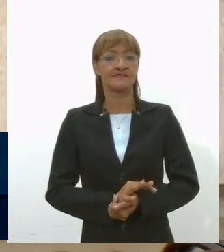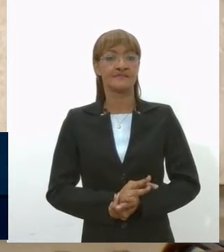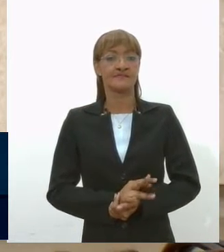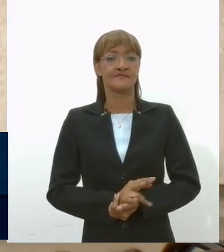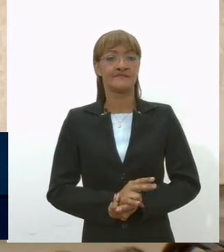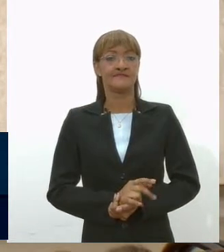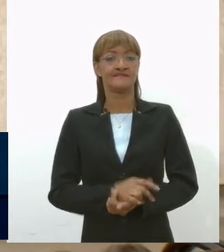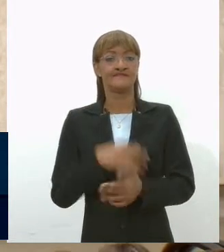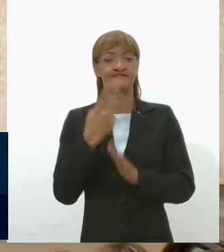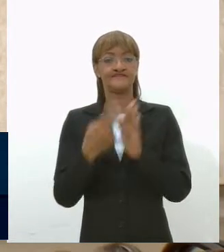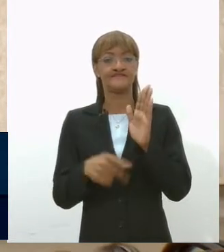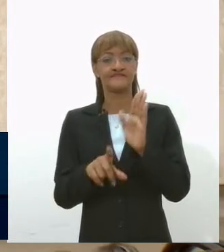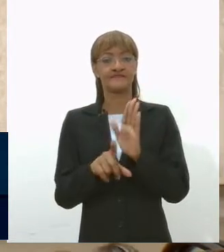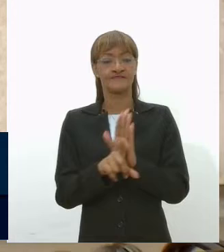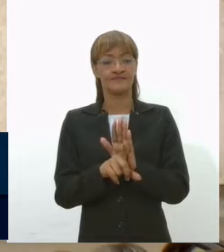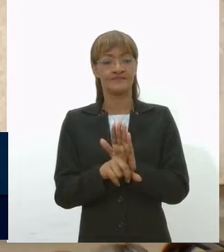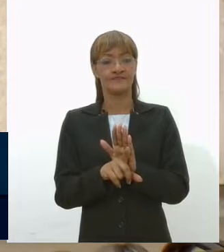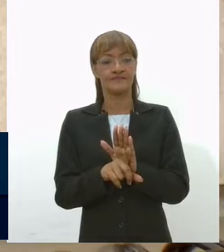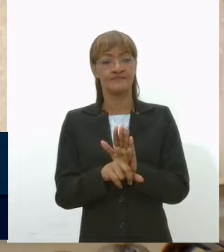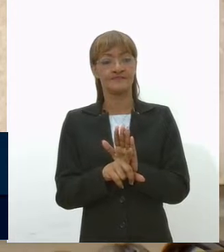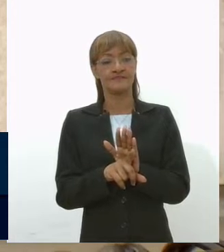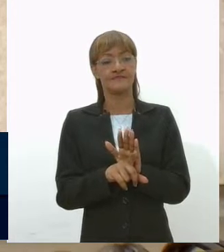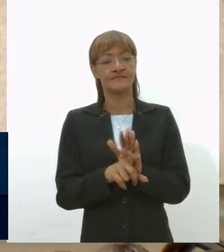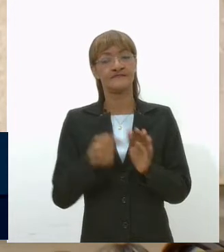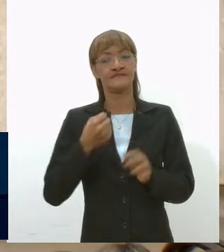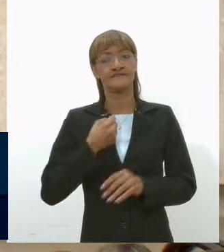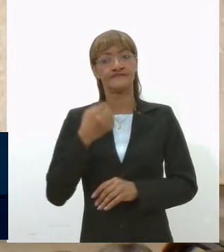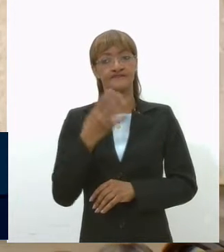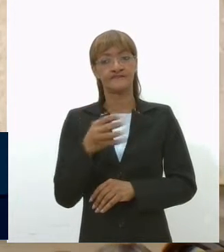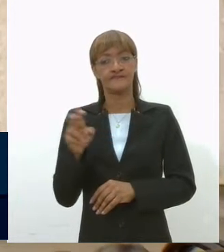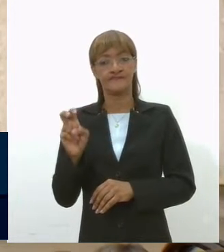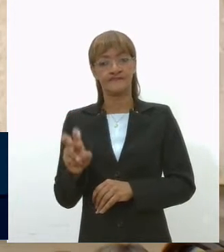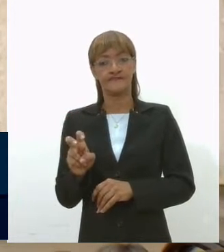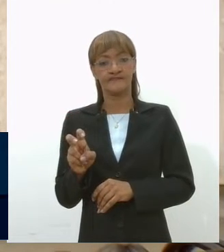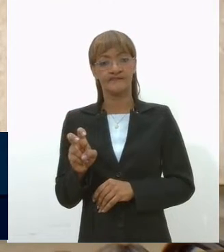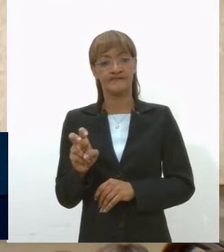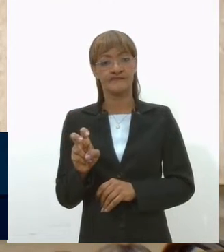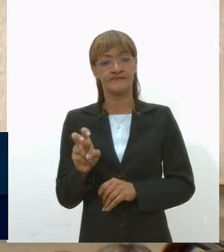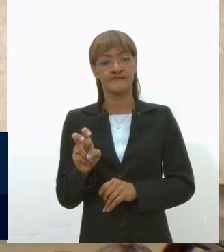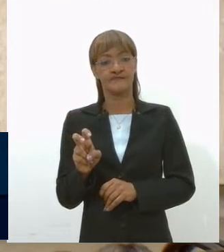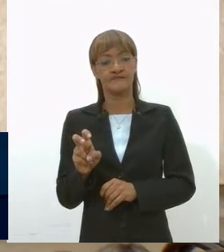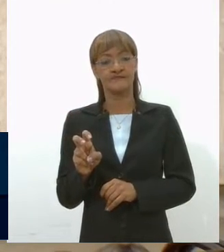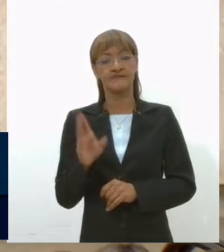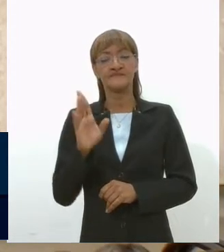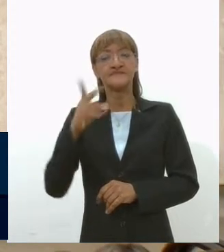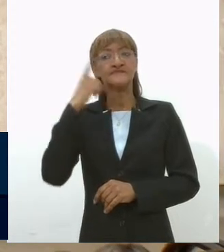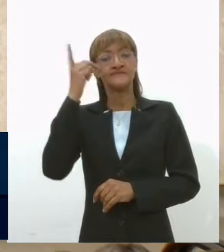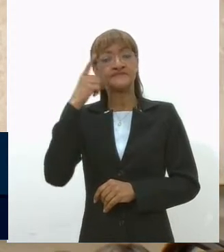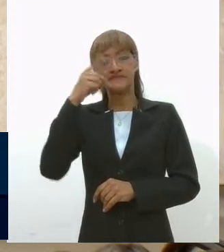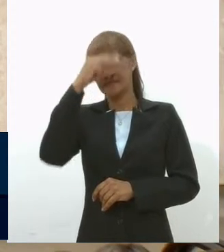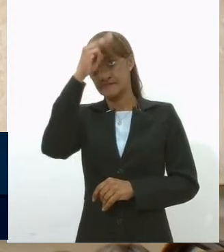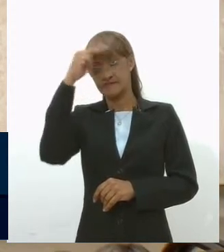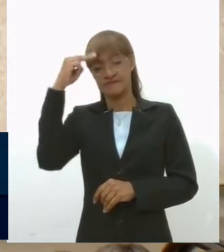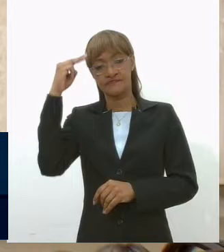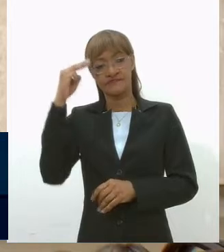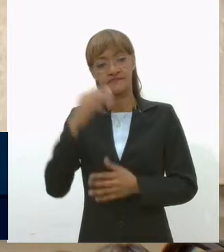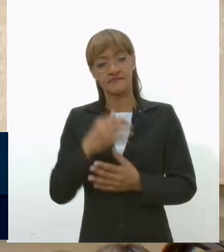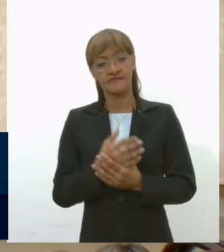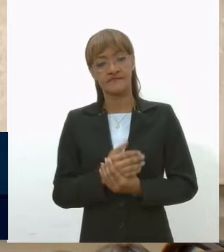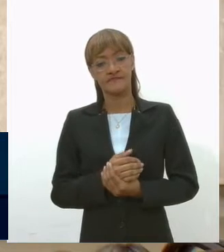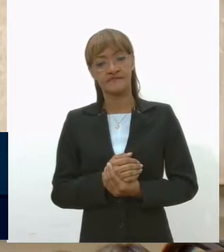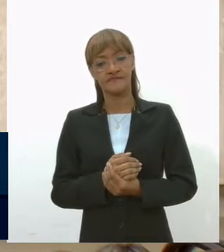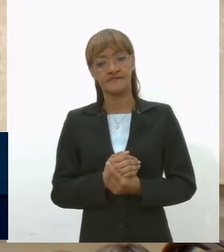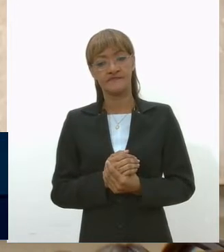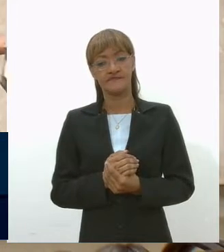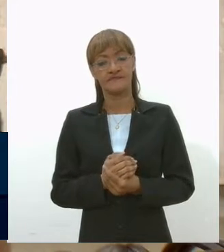Projeto de lei ordinária de número 45, senhor presidente, de autoria da deputada Maria Mendonça, que declara a